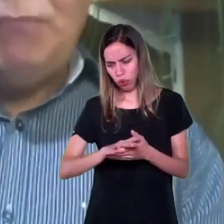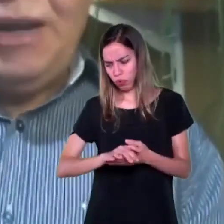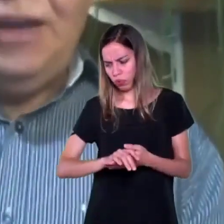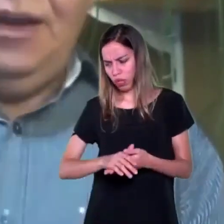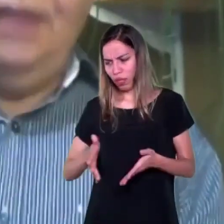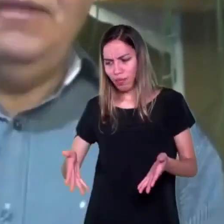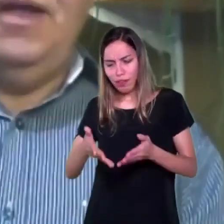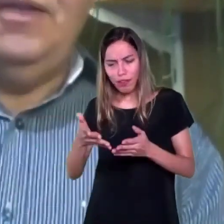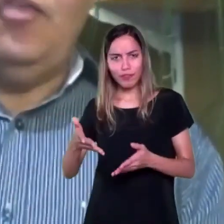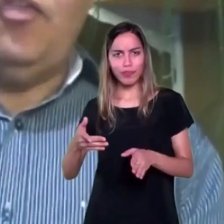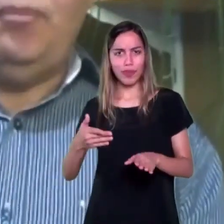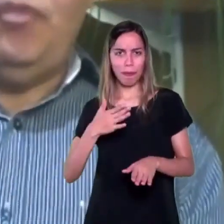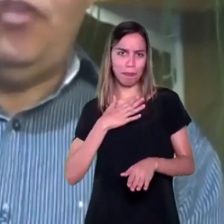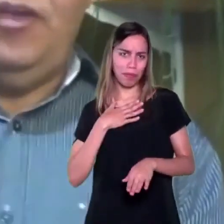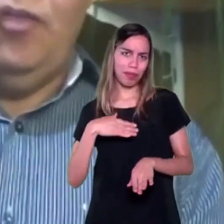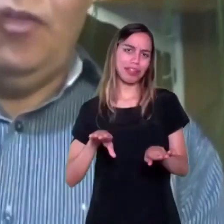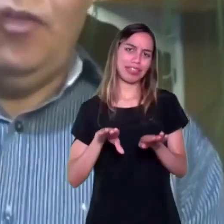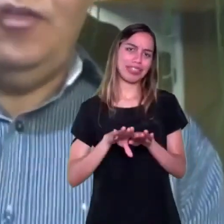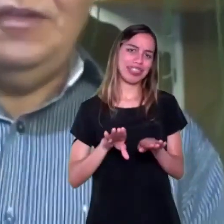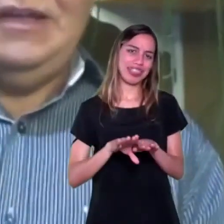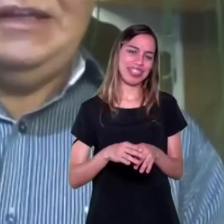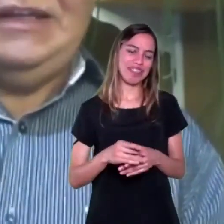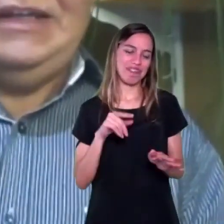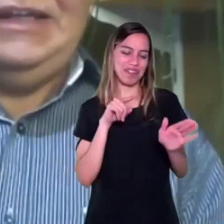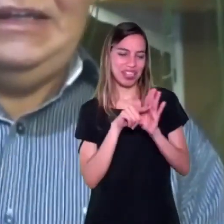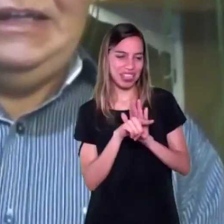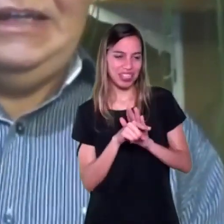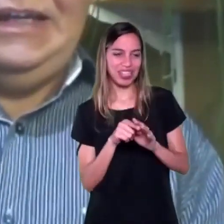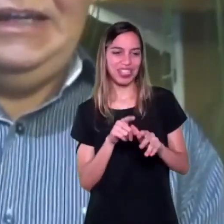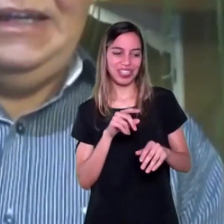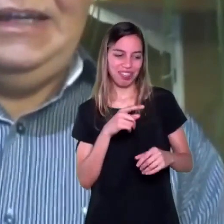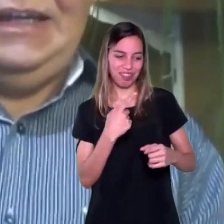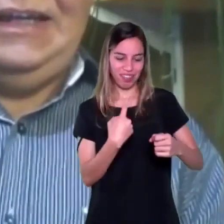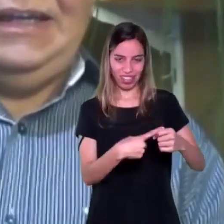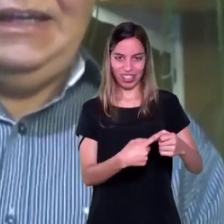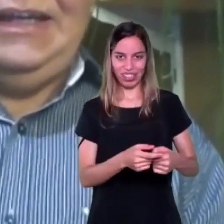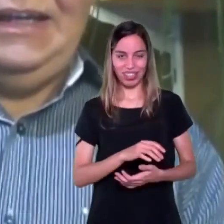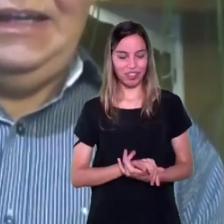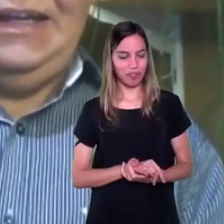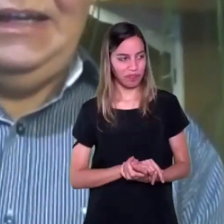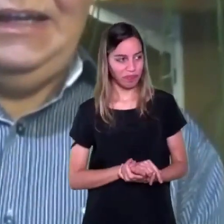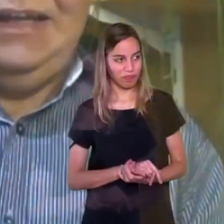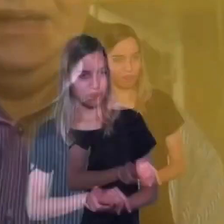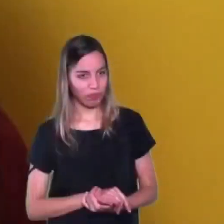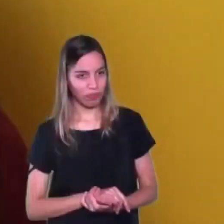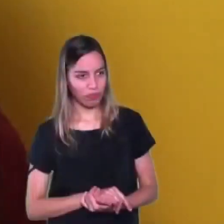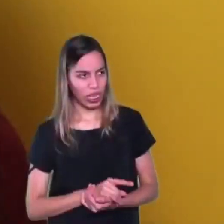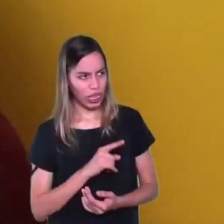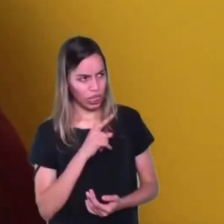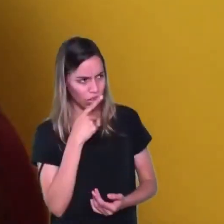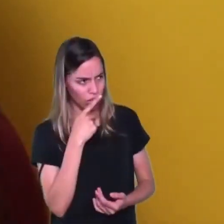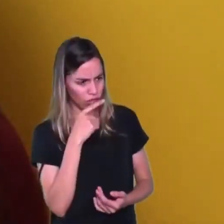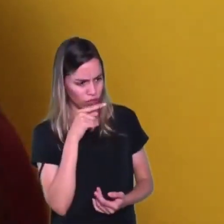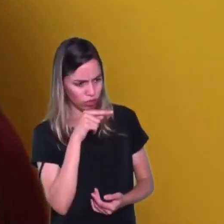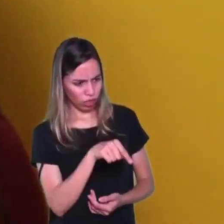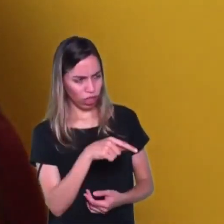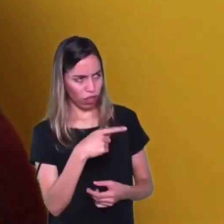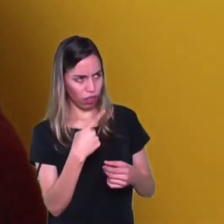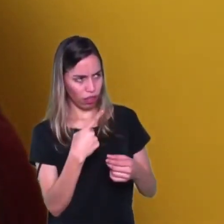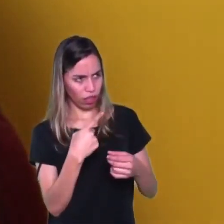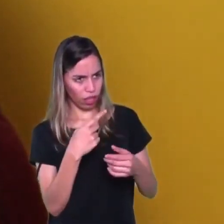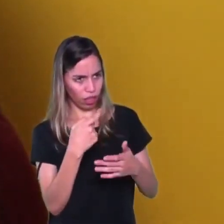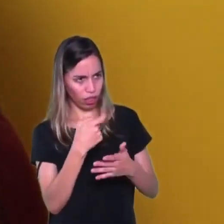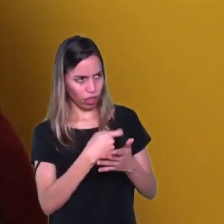meu também nessas pesquisas. E nesse texto também você fala exatamente disso, né? Dos